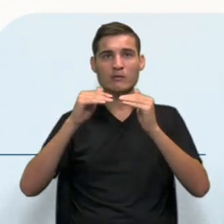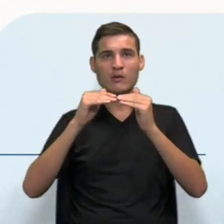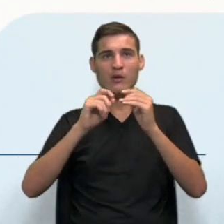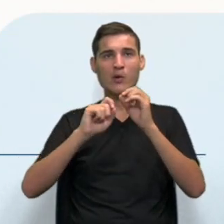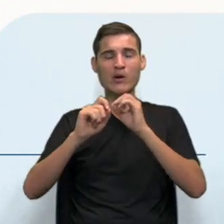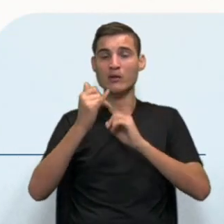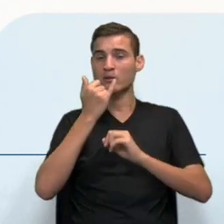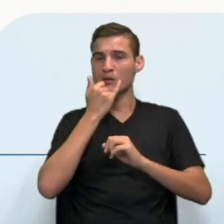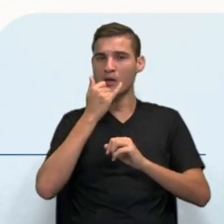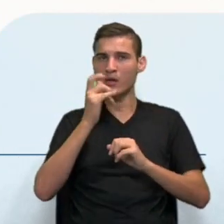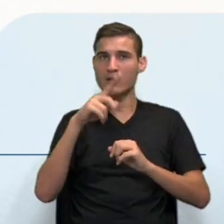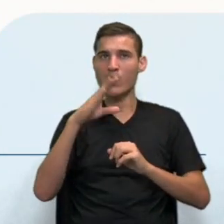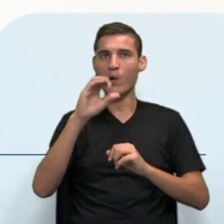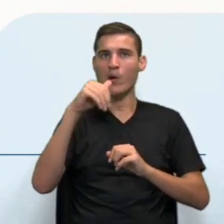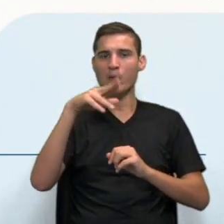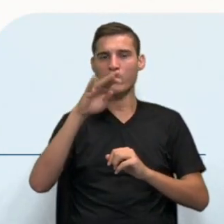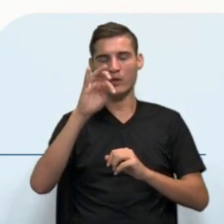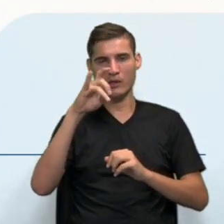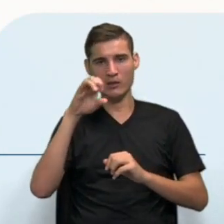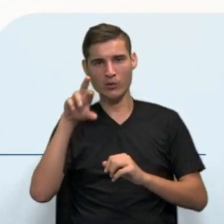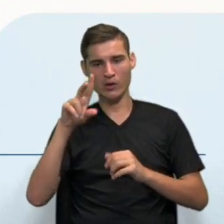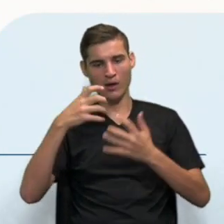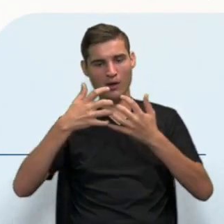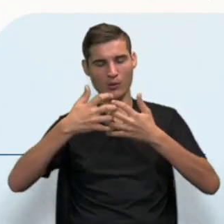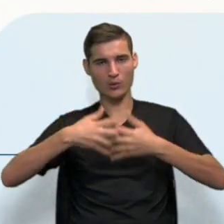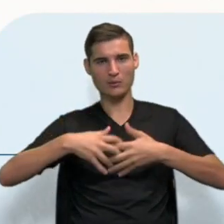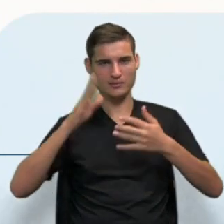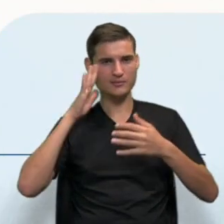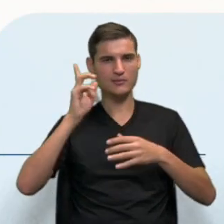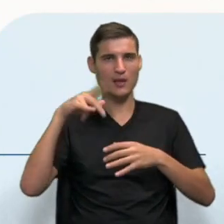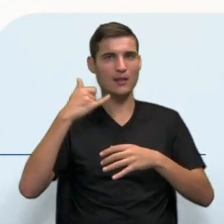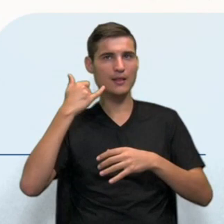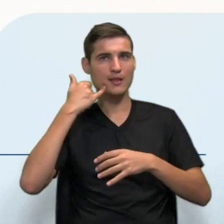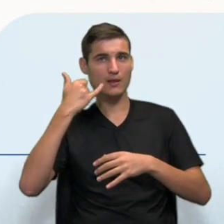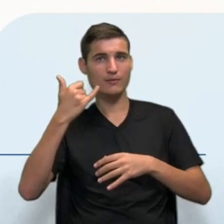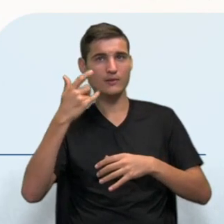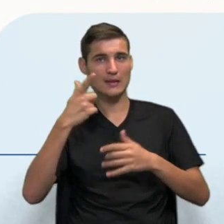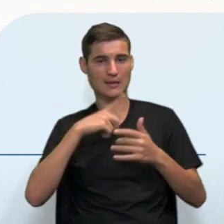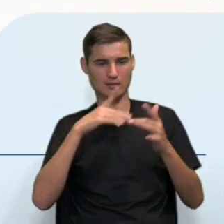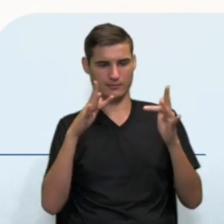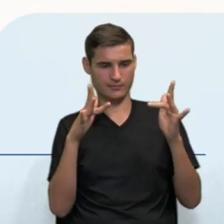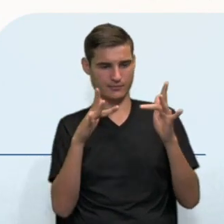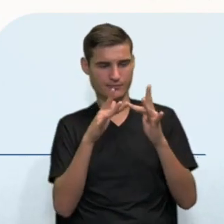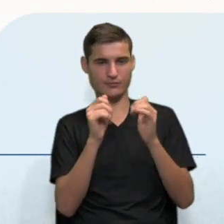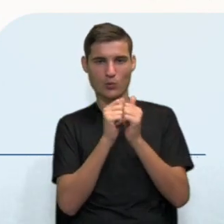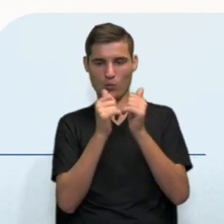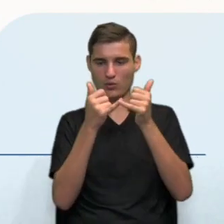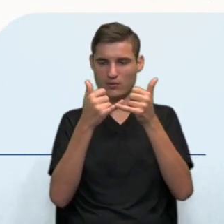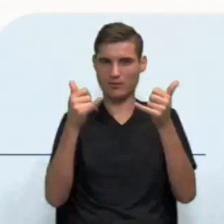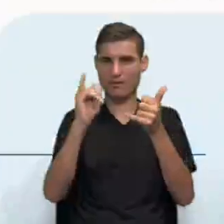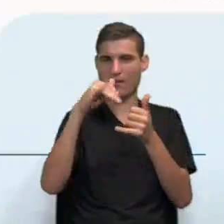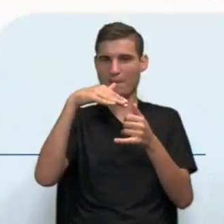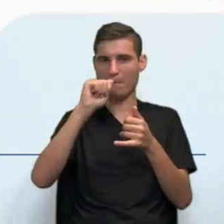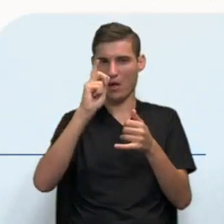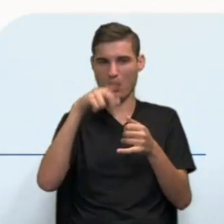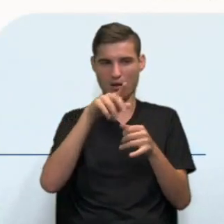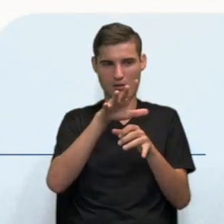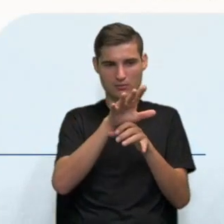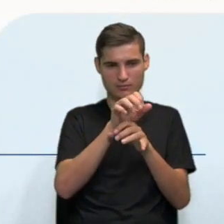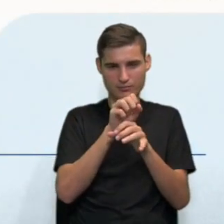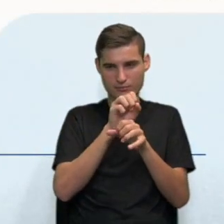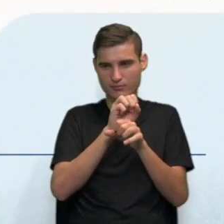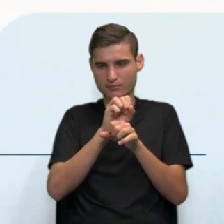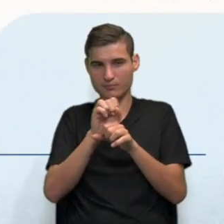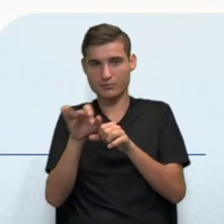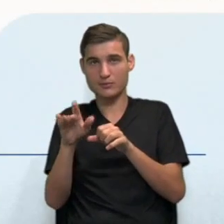digamos que tinha um telefone desse esquema. Esse telefone está conectado um transmissor, um receptor. Se eu quisesse que o